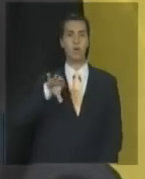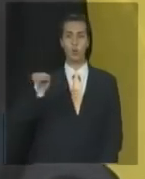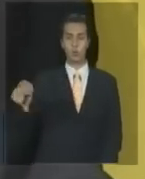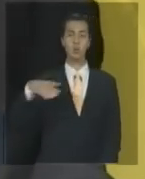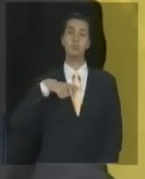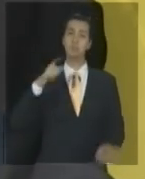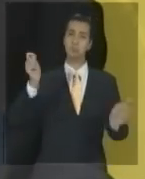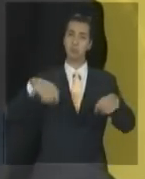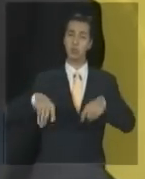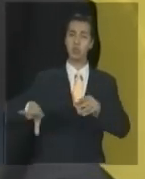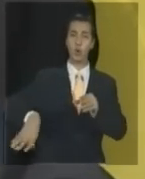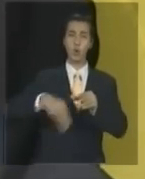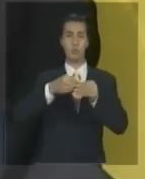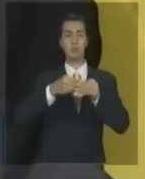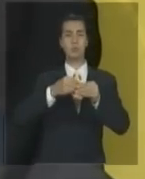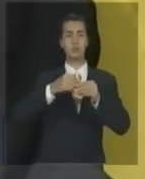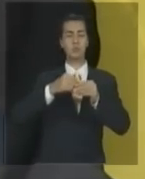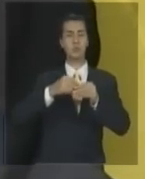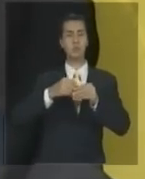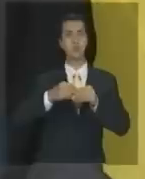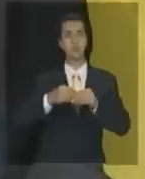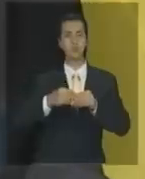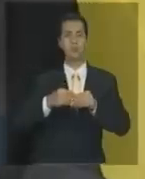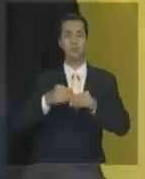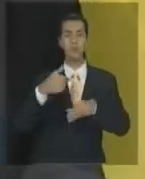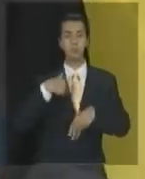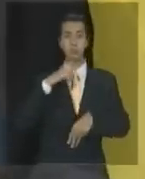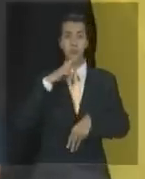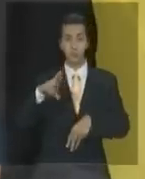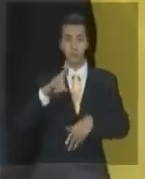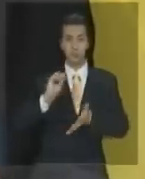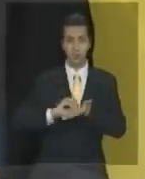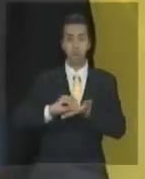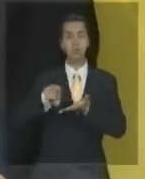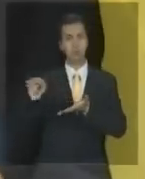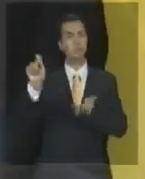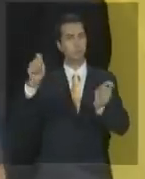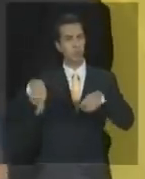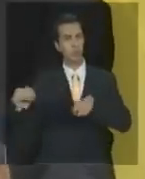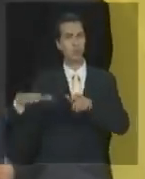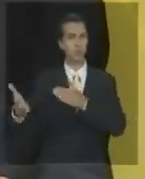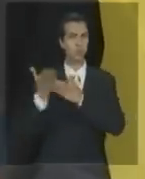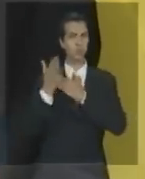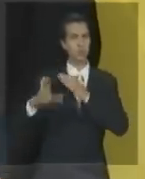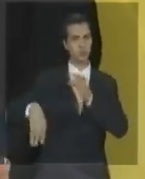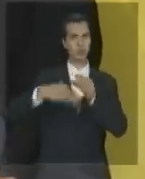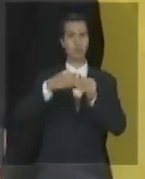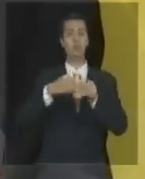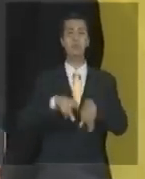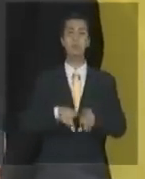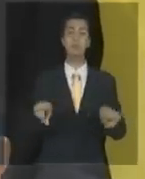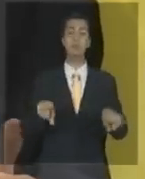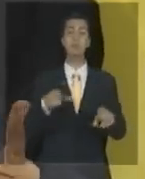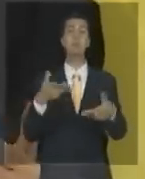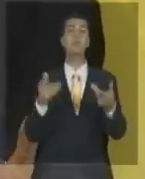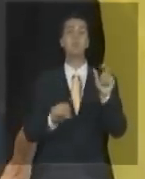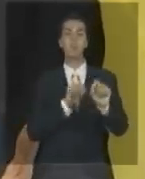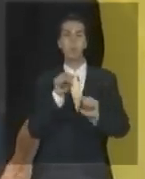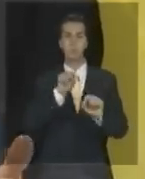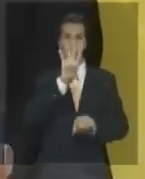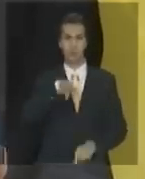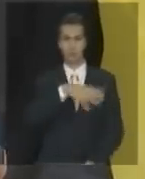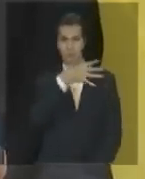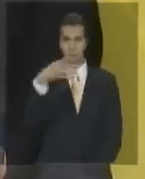alguma coisa que eventualmente falte na minha resposta, o cronograma vem sendo acompanhado